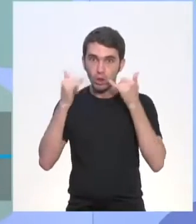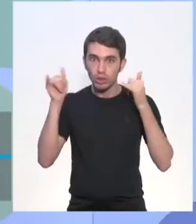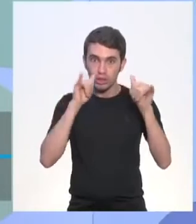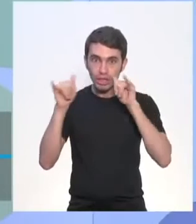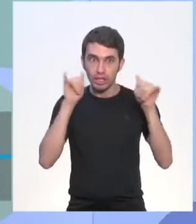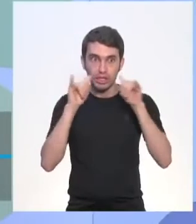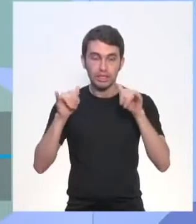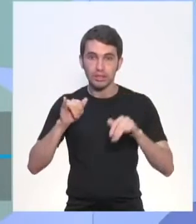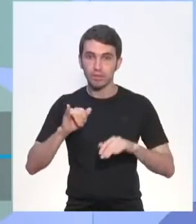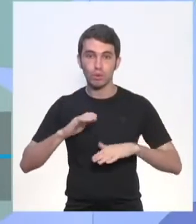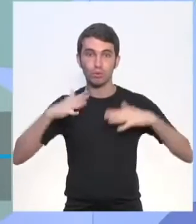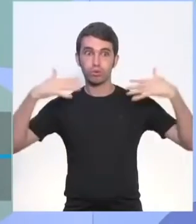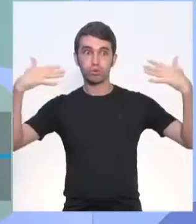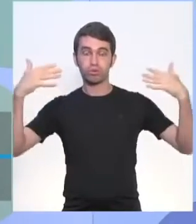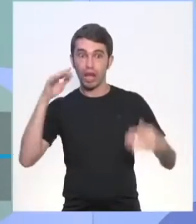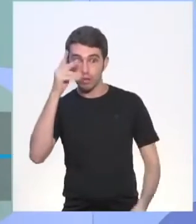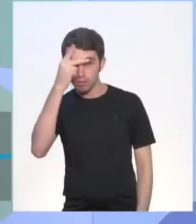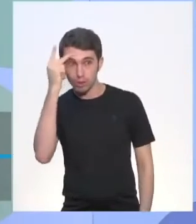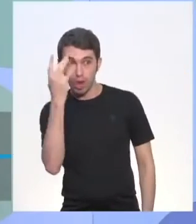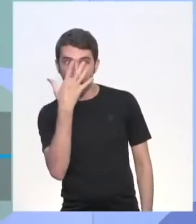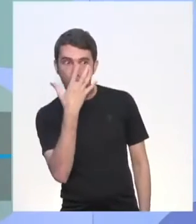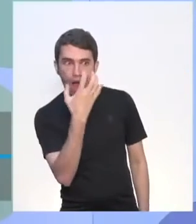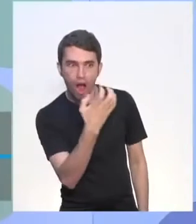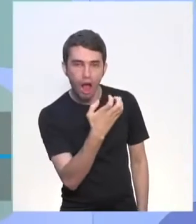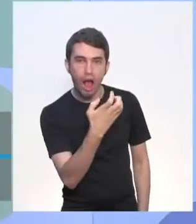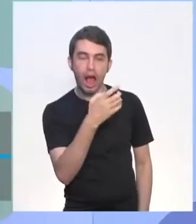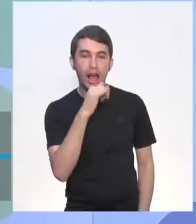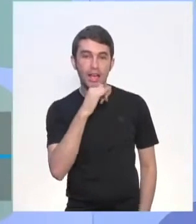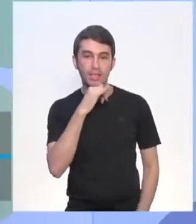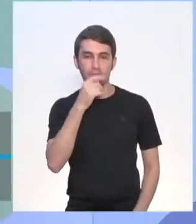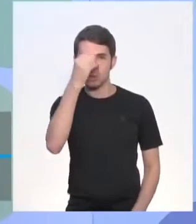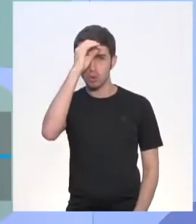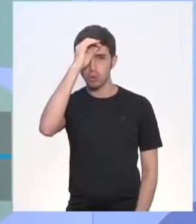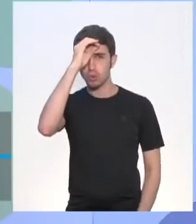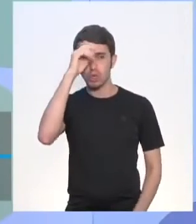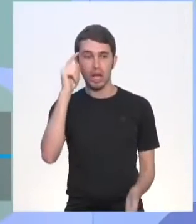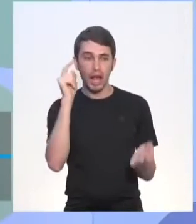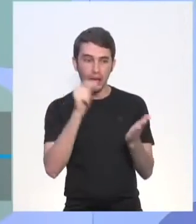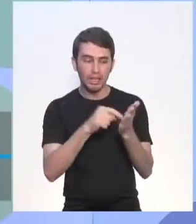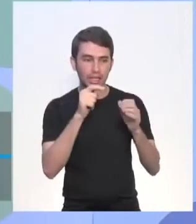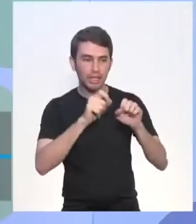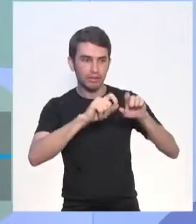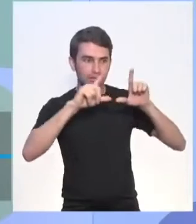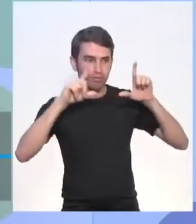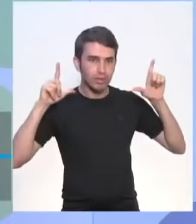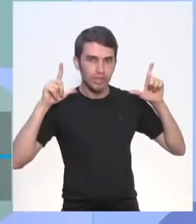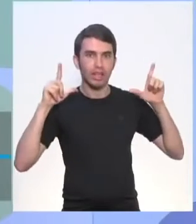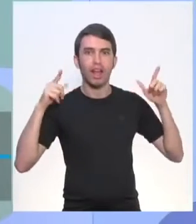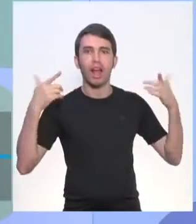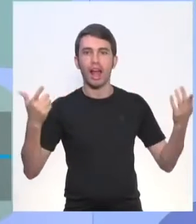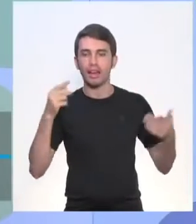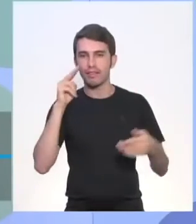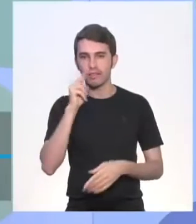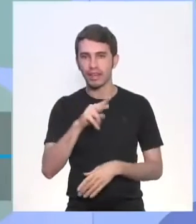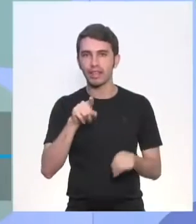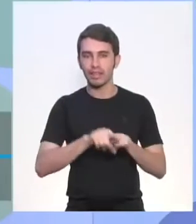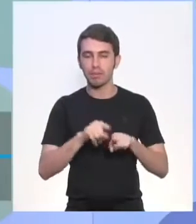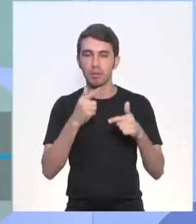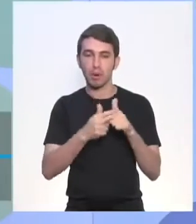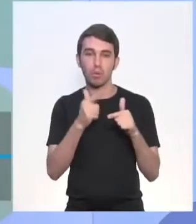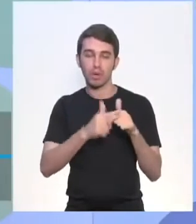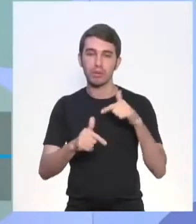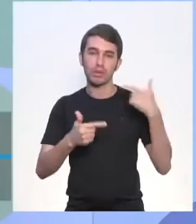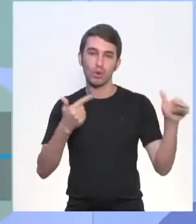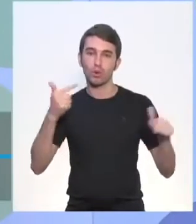aquelas sensacionalistas, né? Aí a pessoa incauta, inocente, vai, clica e acaba também entrando em outros tipos de problemas. Então, olha